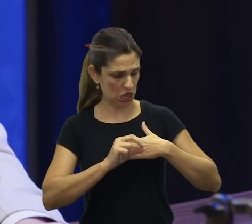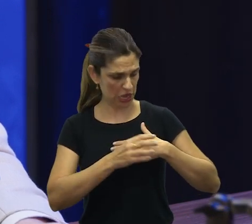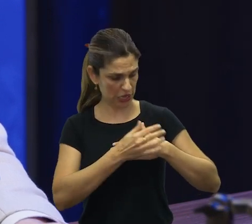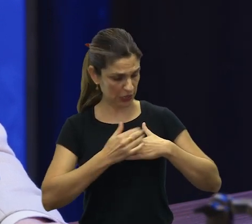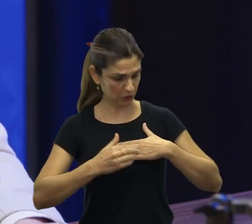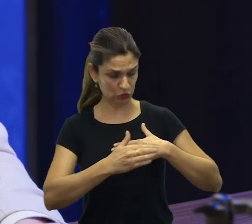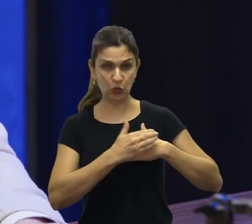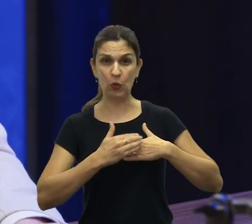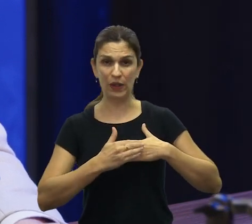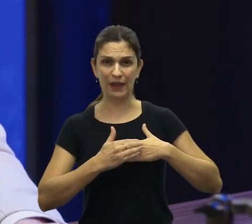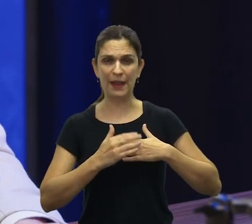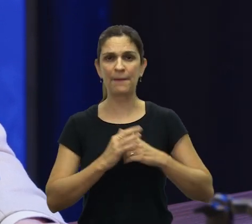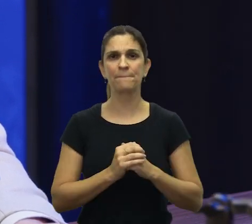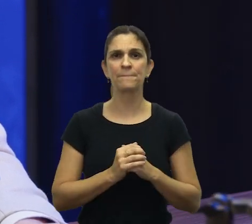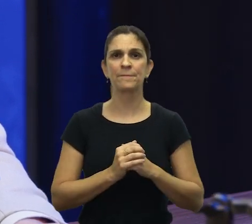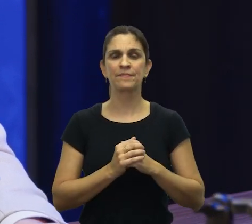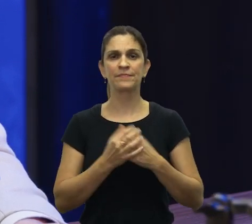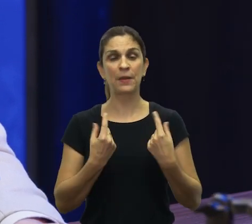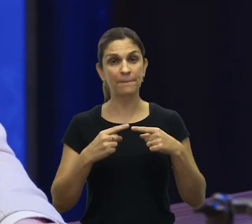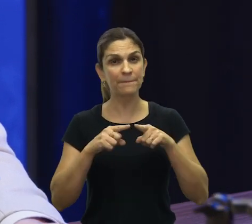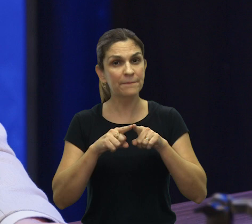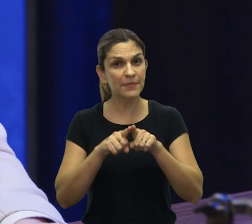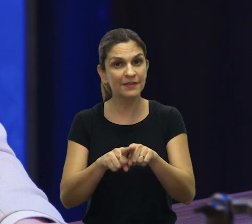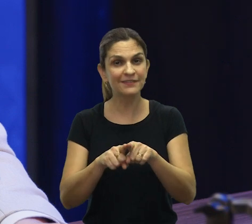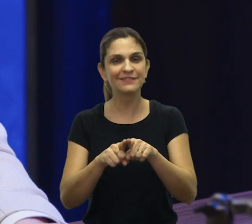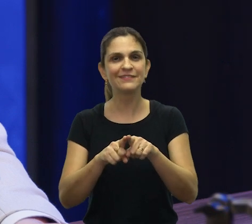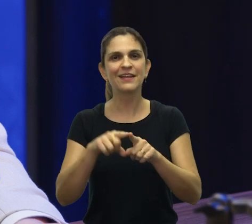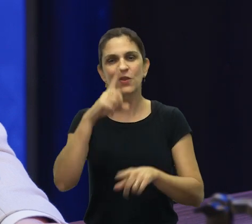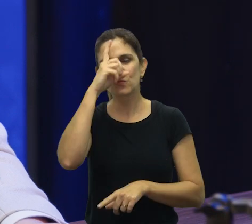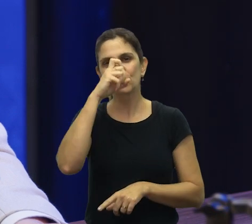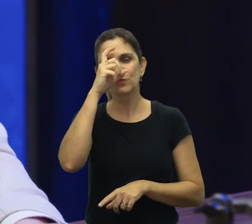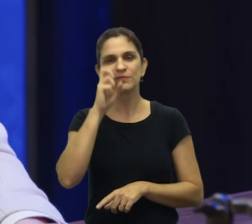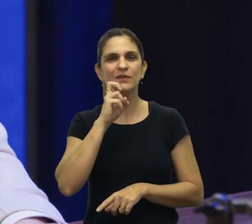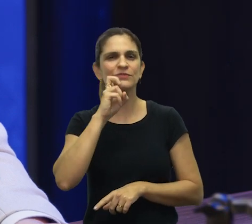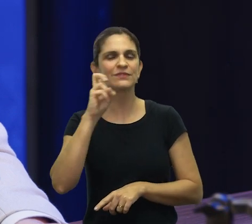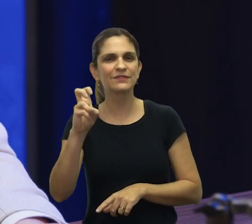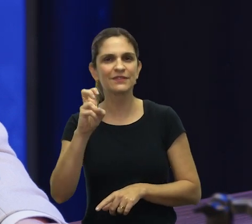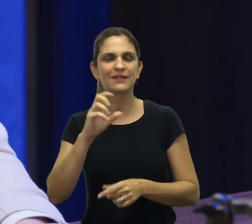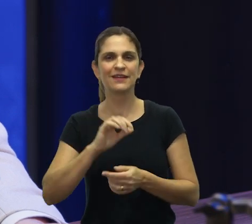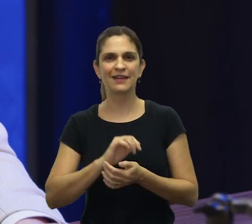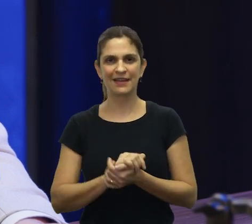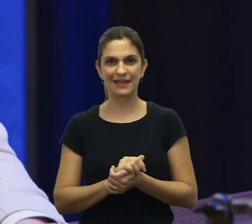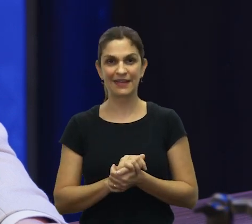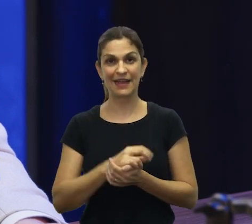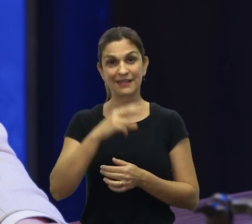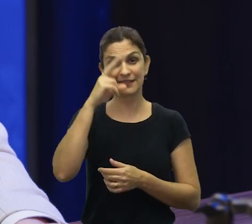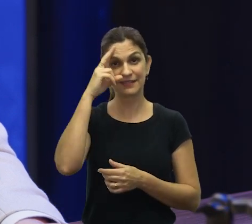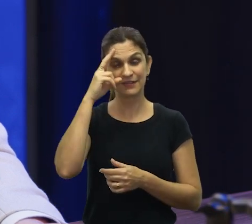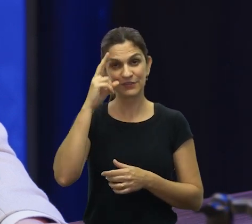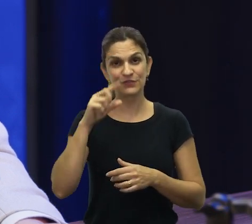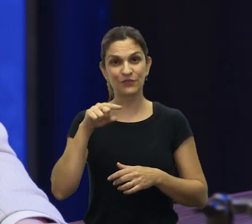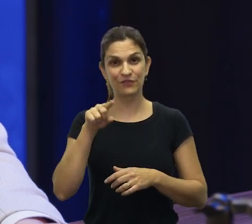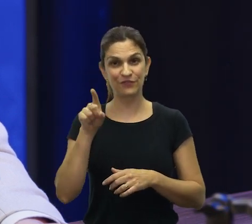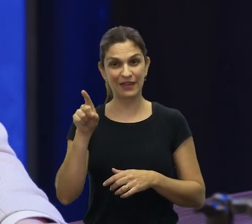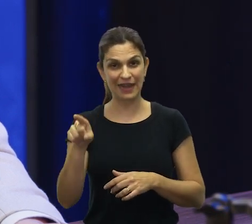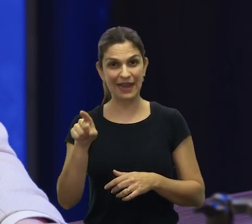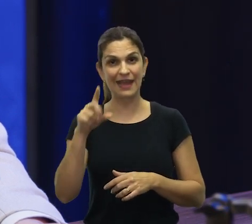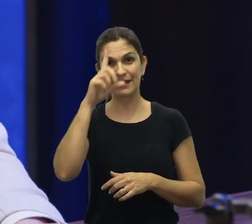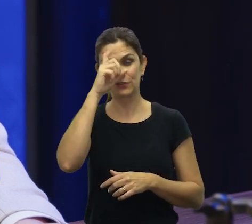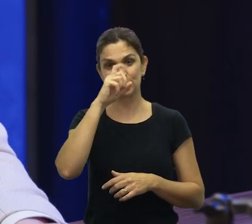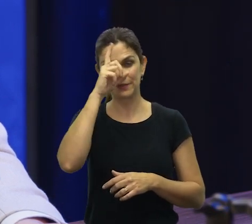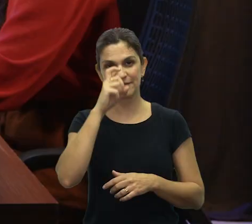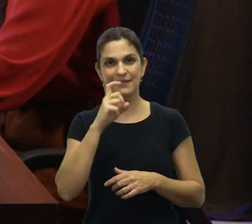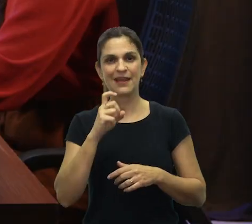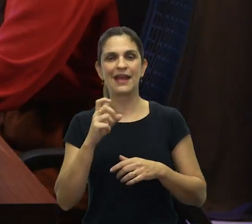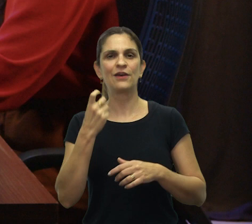uma grande parceira nossa é a Santa Casa, então nós temos atendimento toda segunda-feira na Casa Rosa, lá na